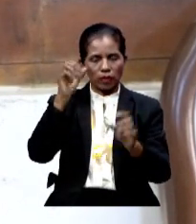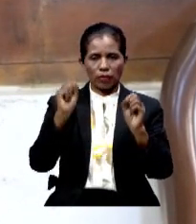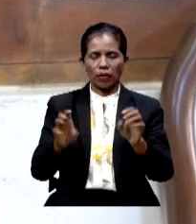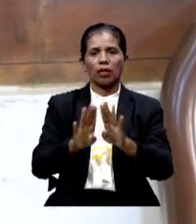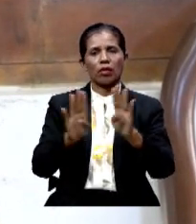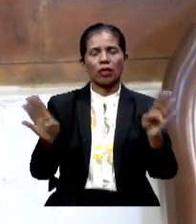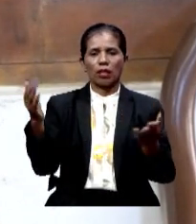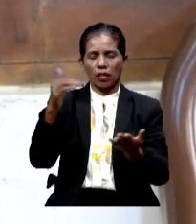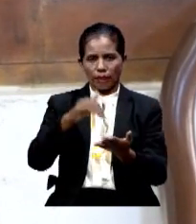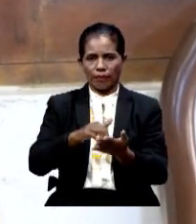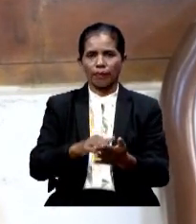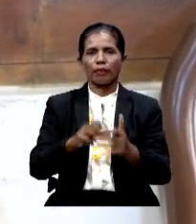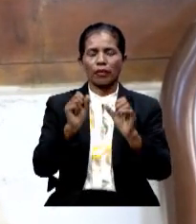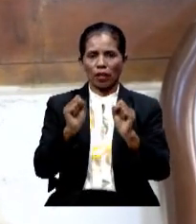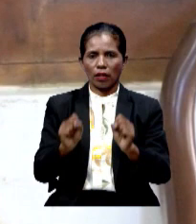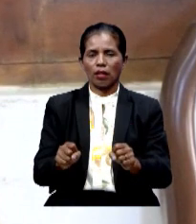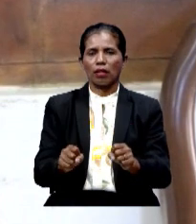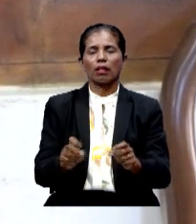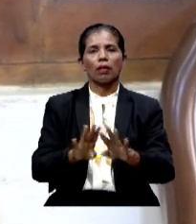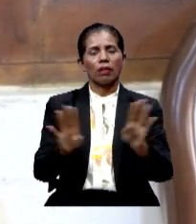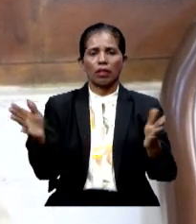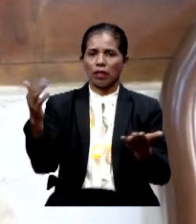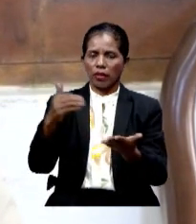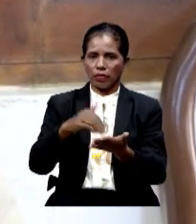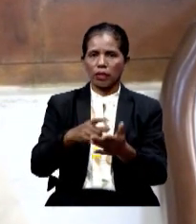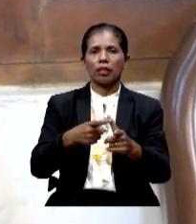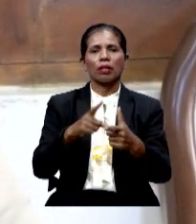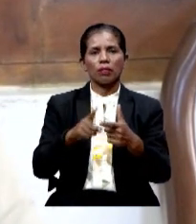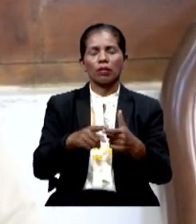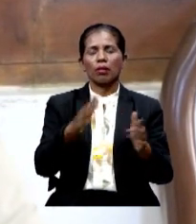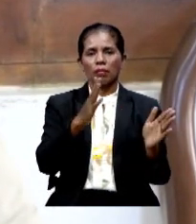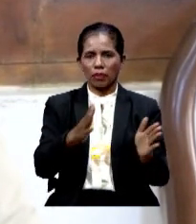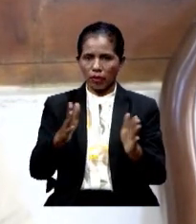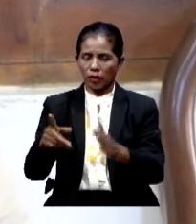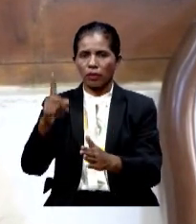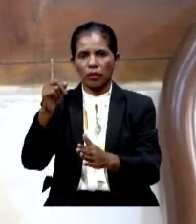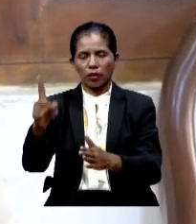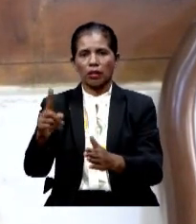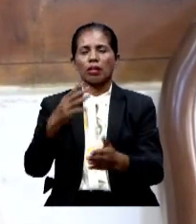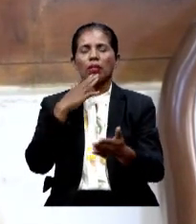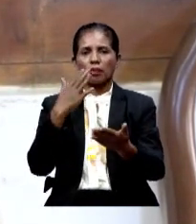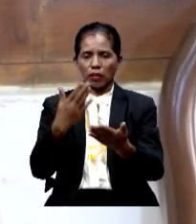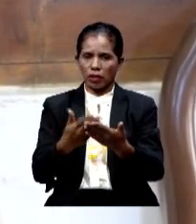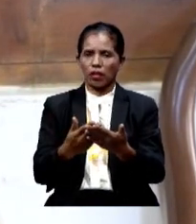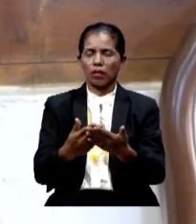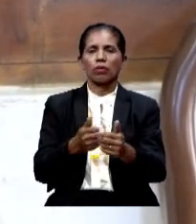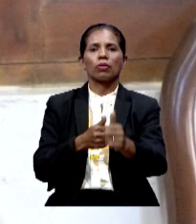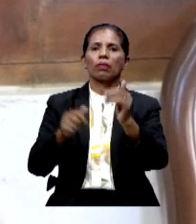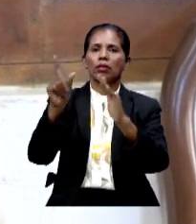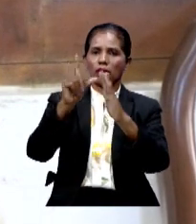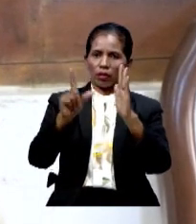fal. Podi reativa tia depois a hu fale processo ida ne bem válido no eficaz. Ai